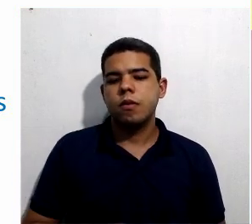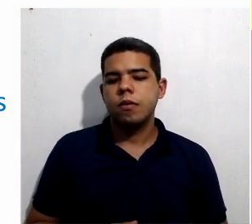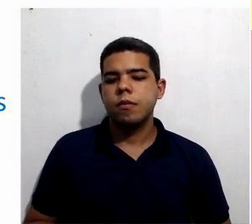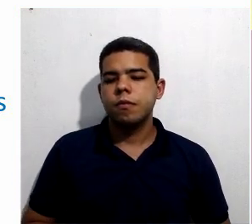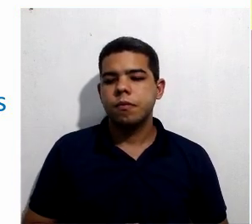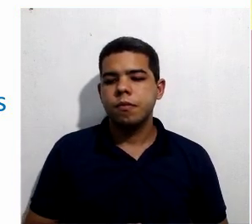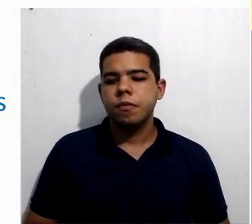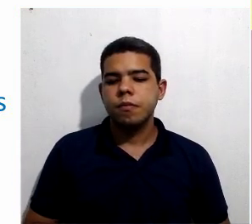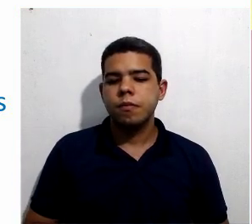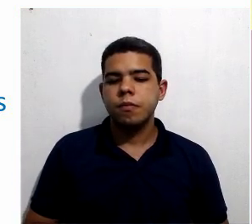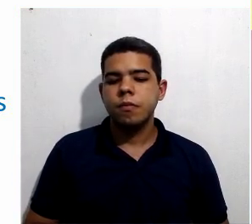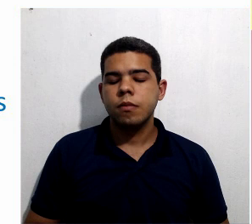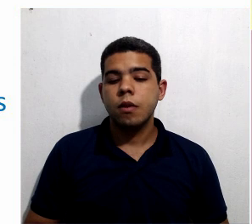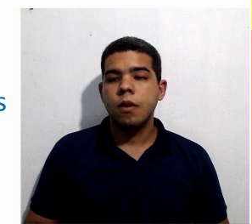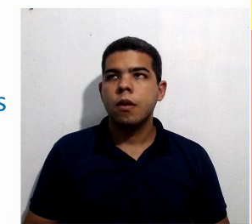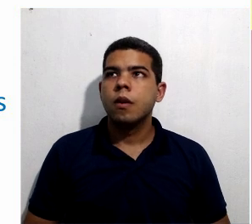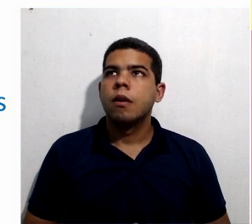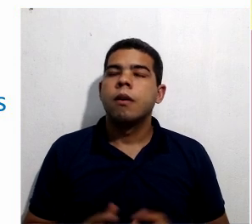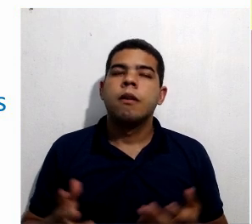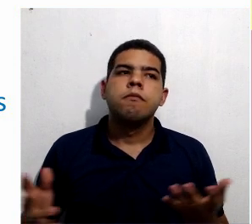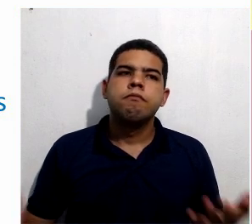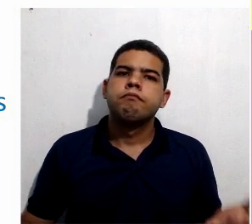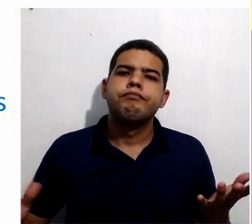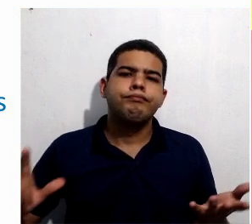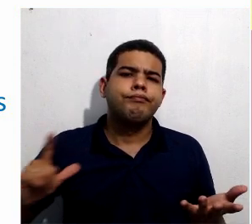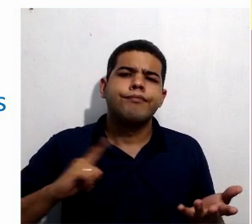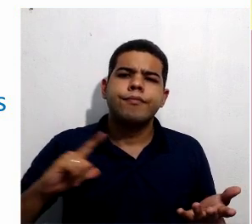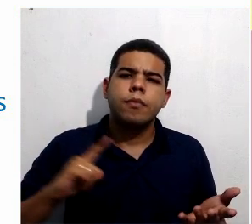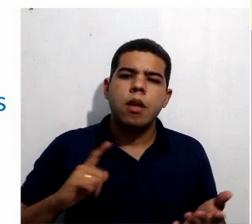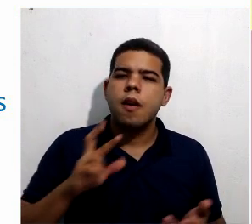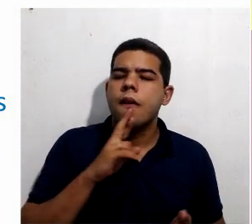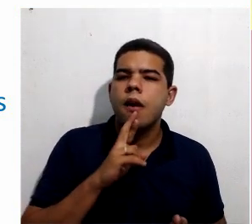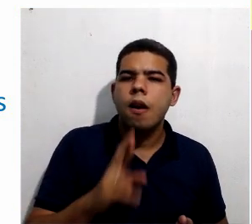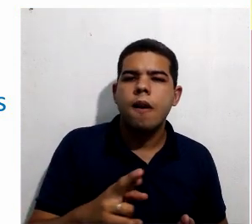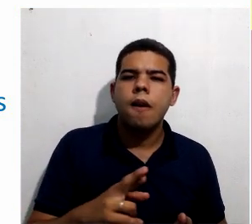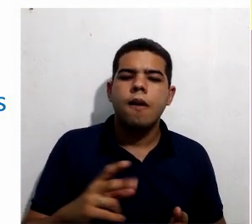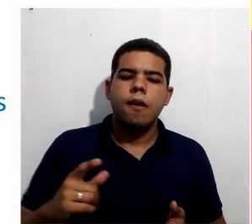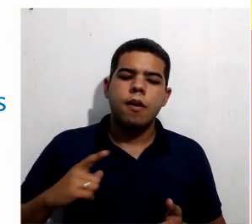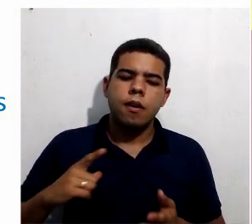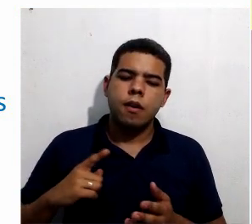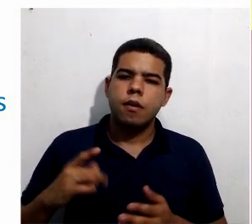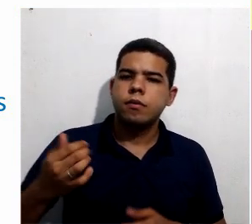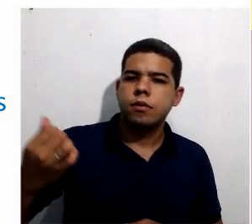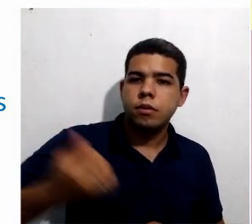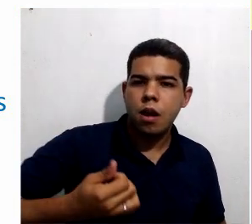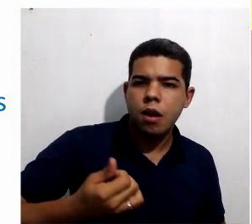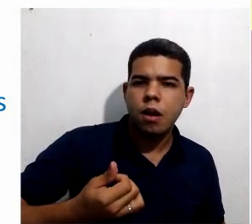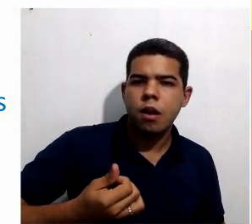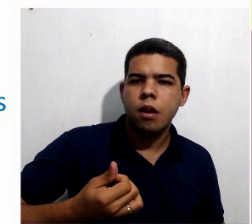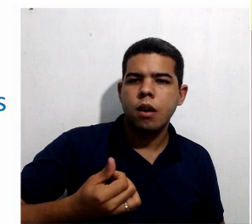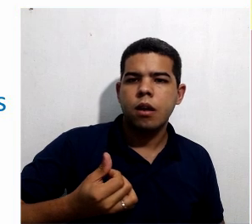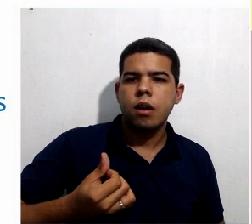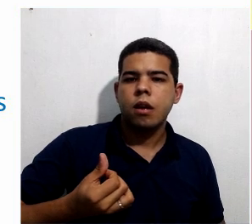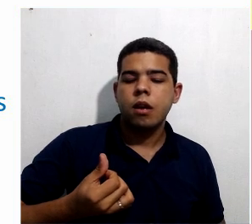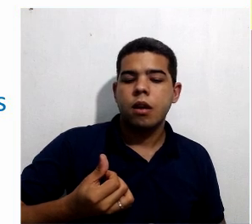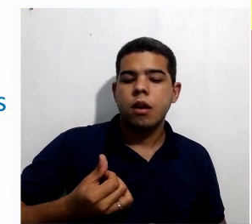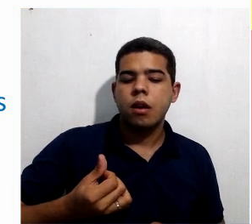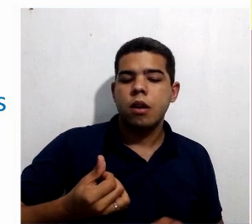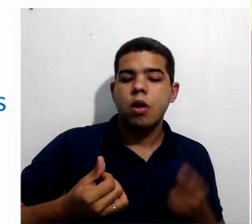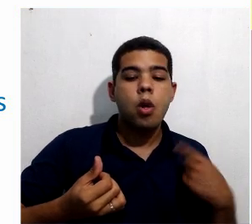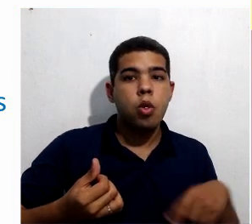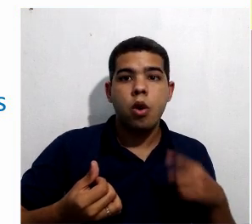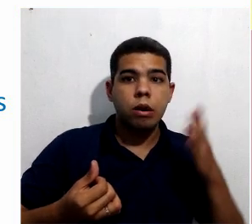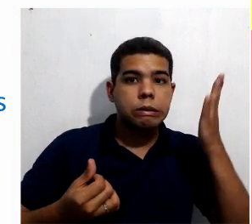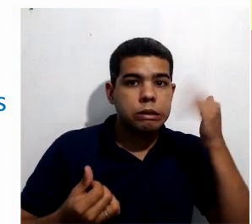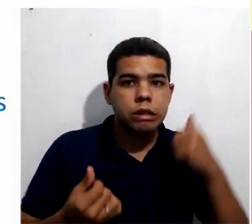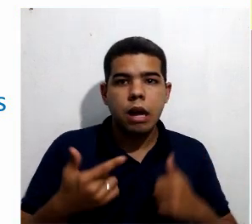28. Observe bem que se tivéssemos que determinar o sexto termo, a gente não poderia